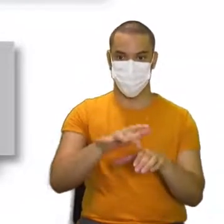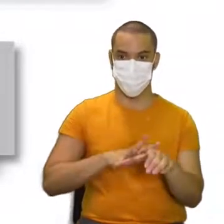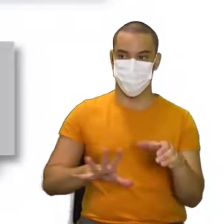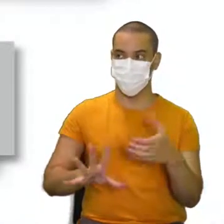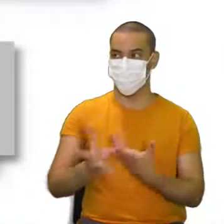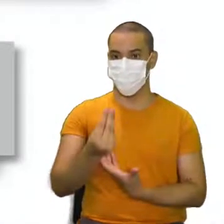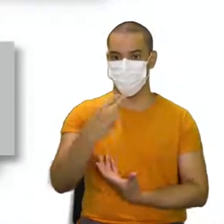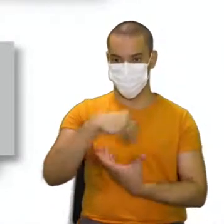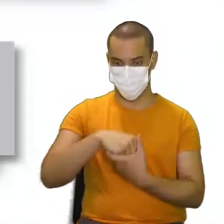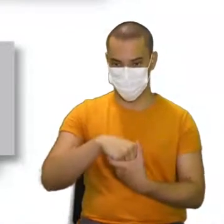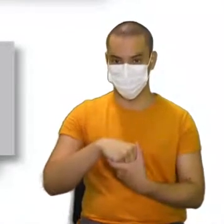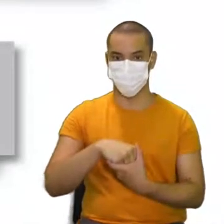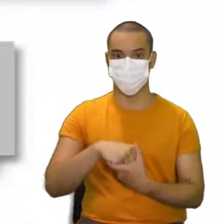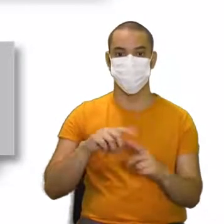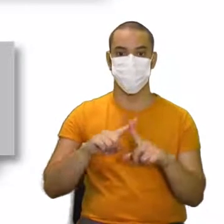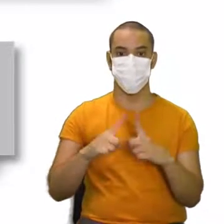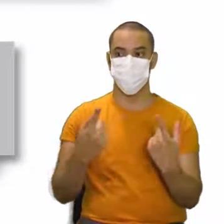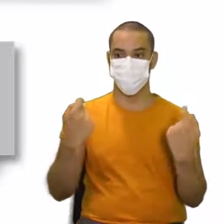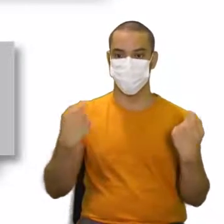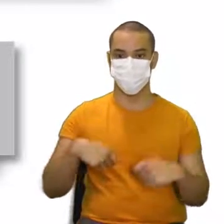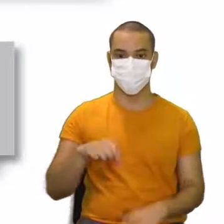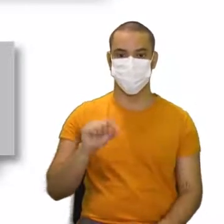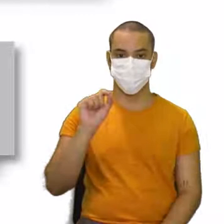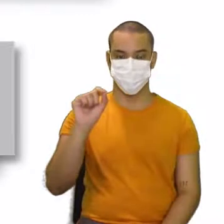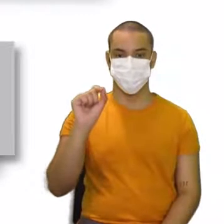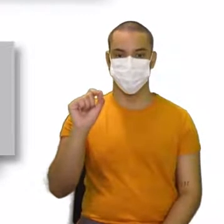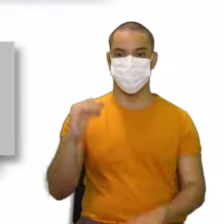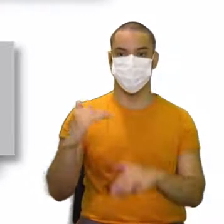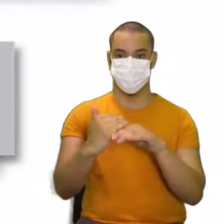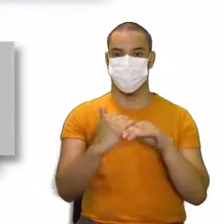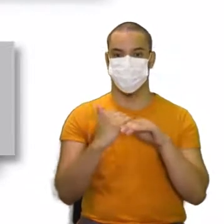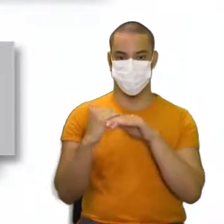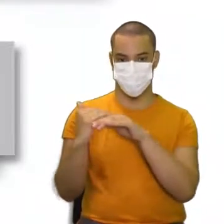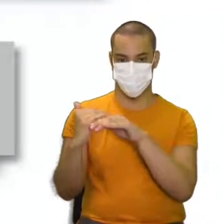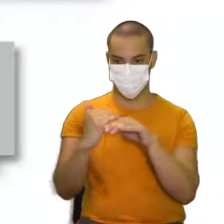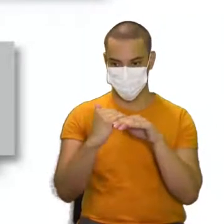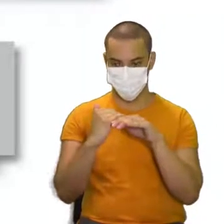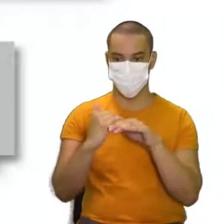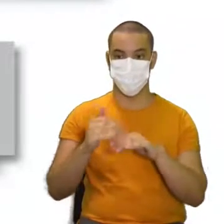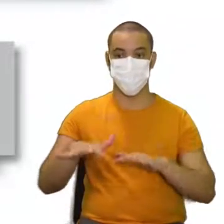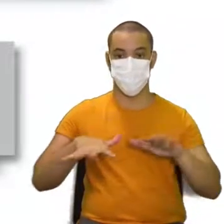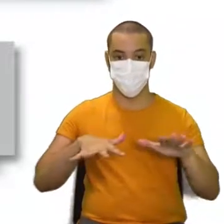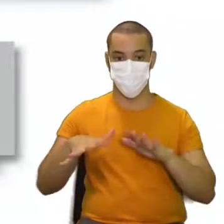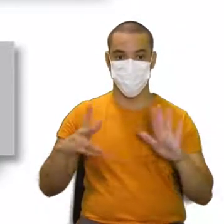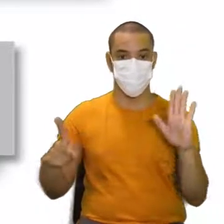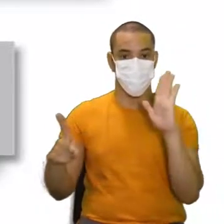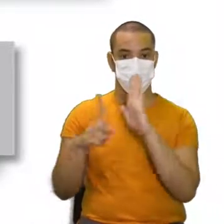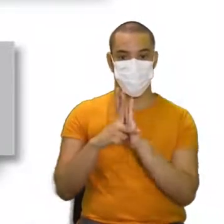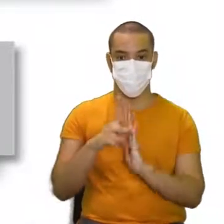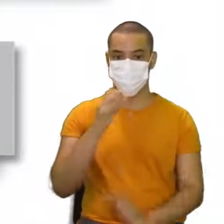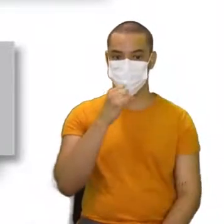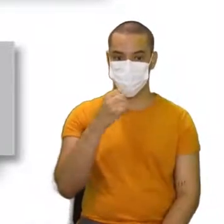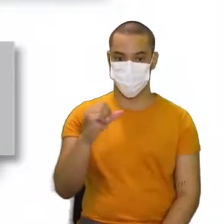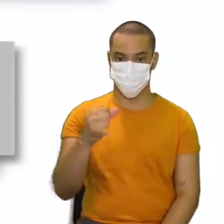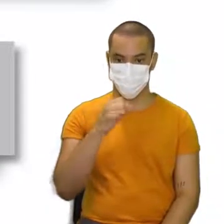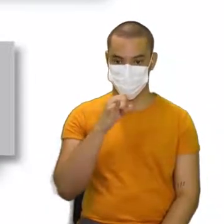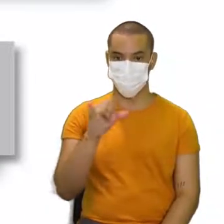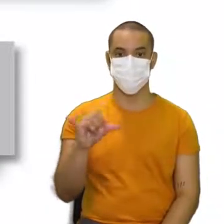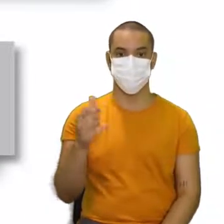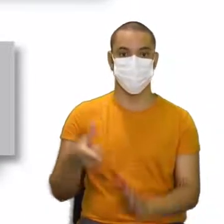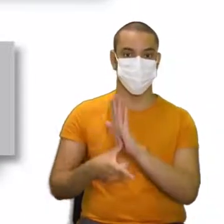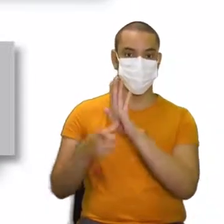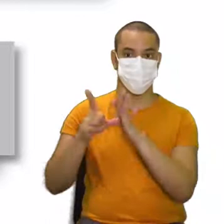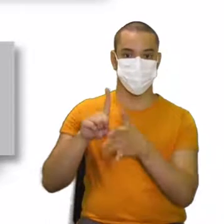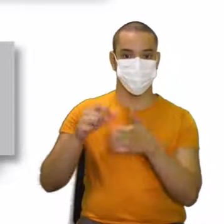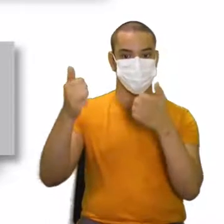campo magnético só que ele tem que ser o que uniforme tá movimento de uma carga ela é trica né que acabou de